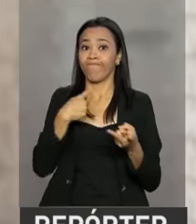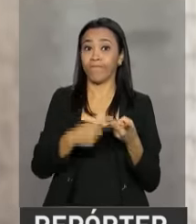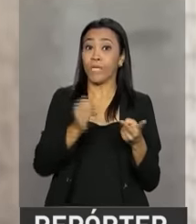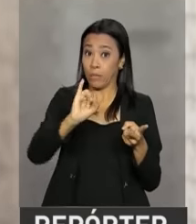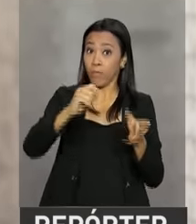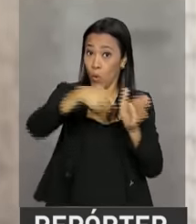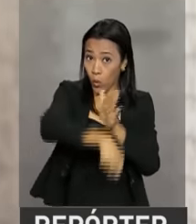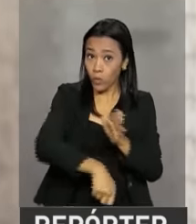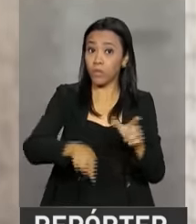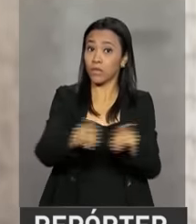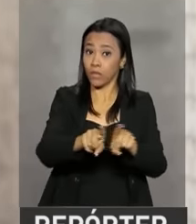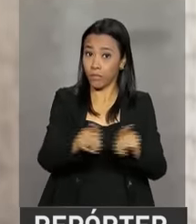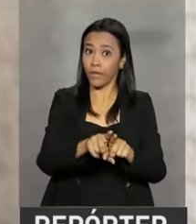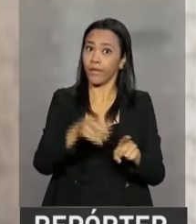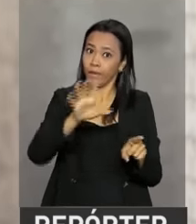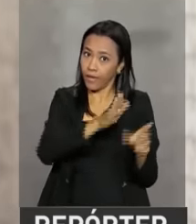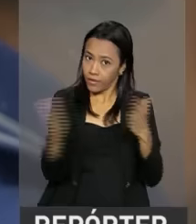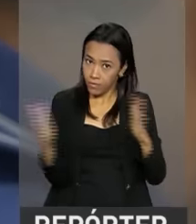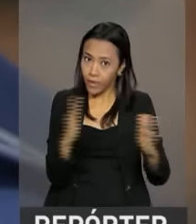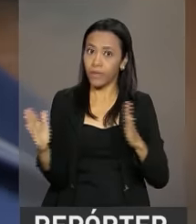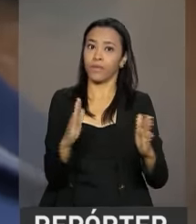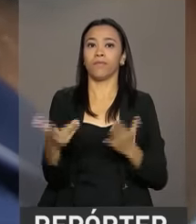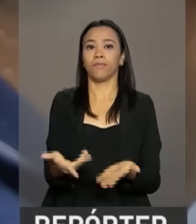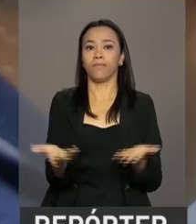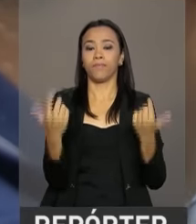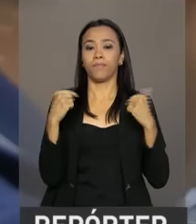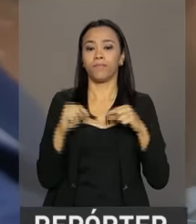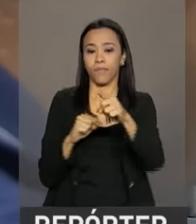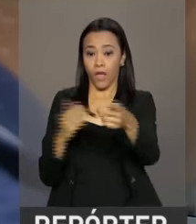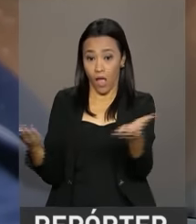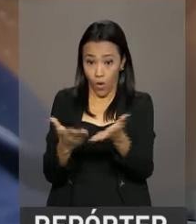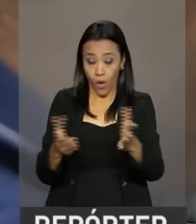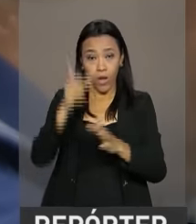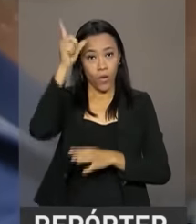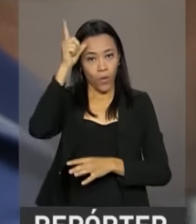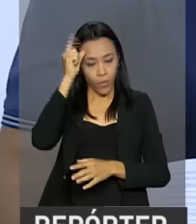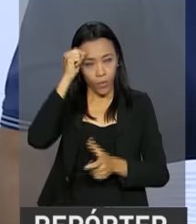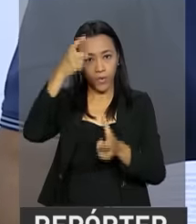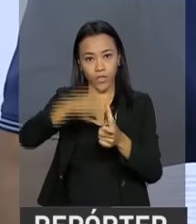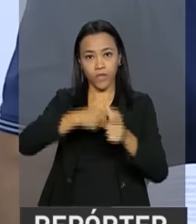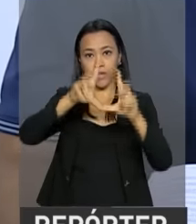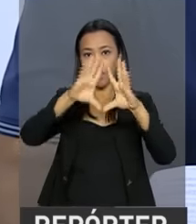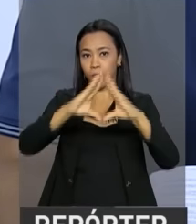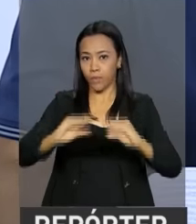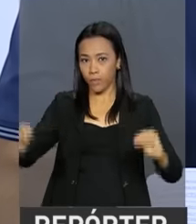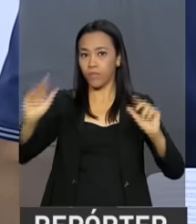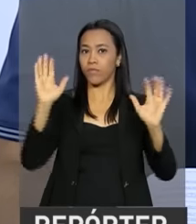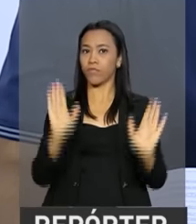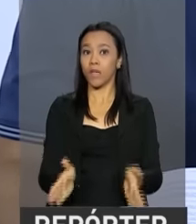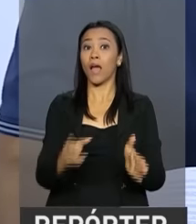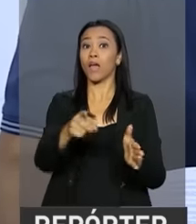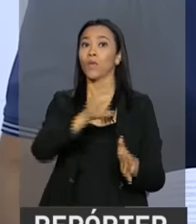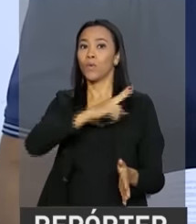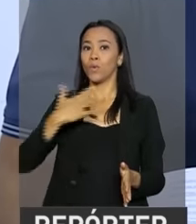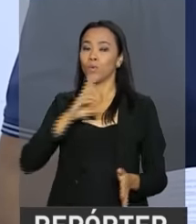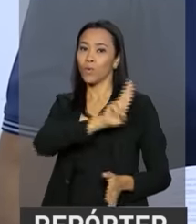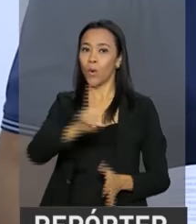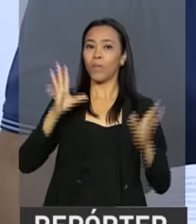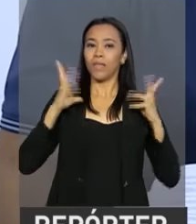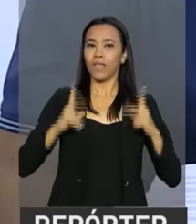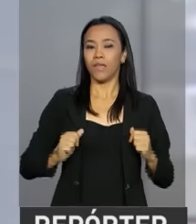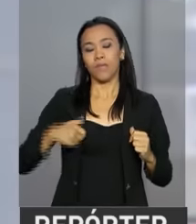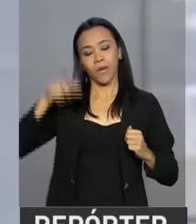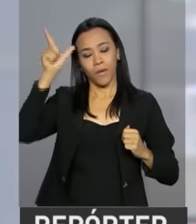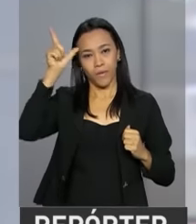impostos né que geralmente acontecem nesse período agora com a dívida quitada e o nome limpo o Anderson garante que o final do ano vai ser mais